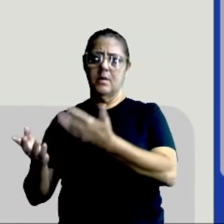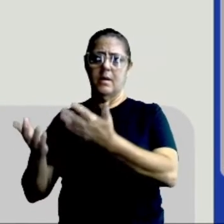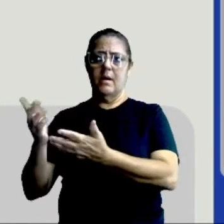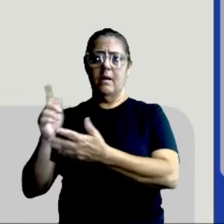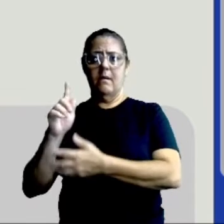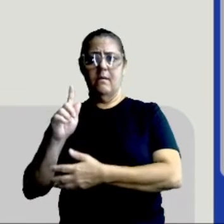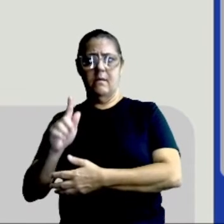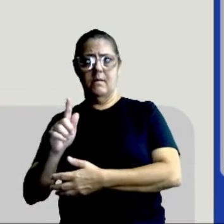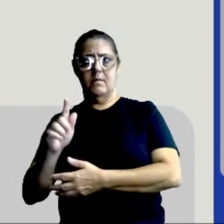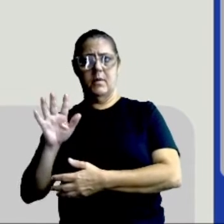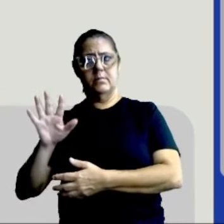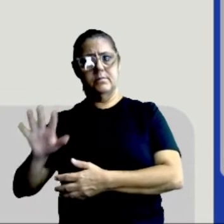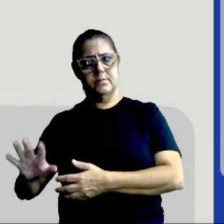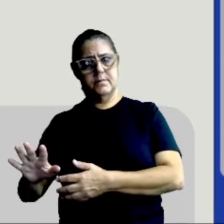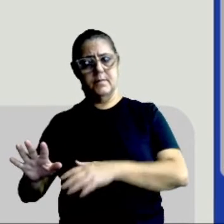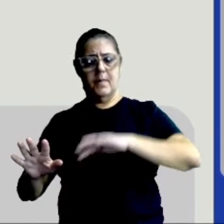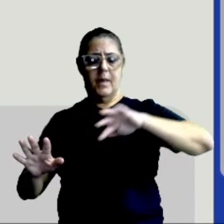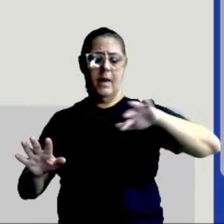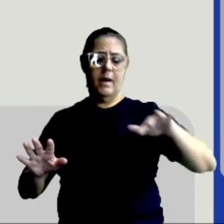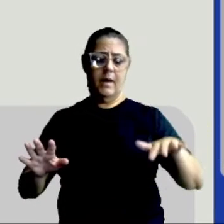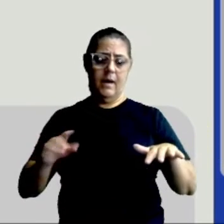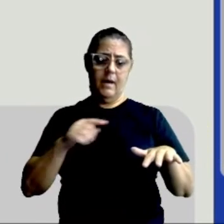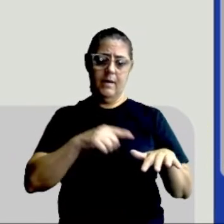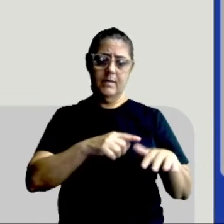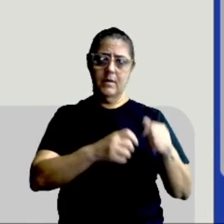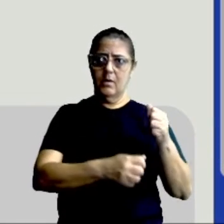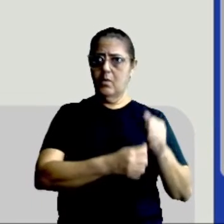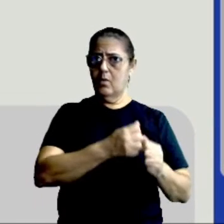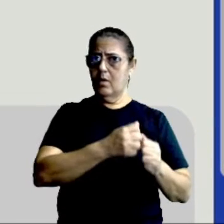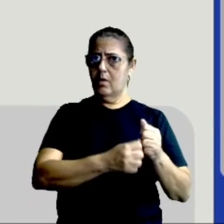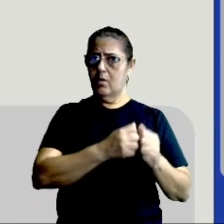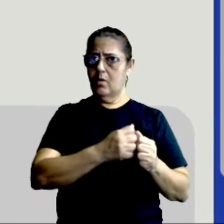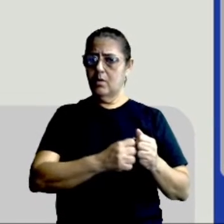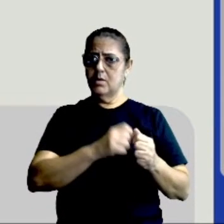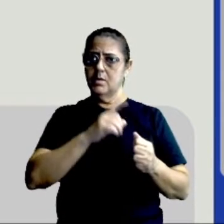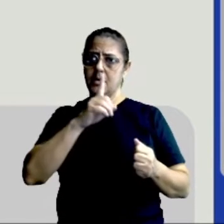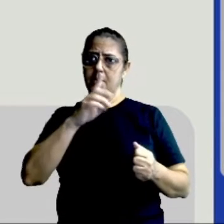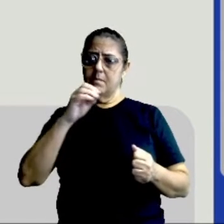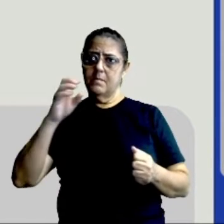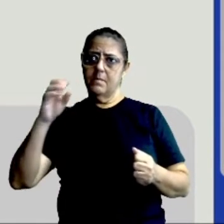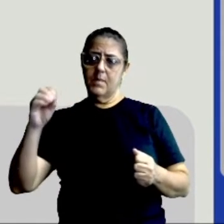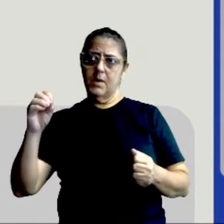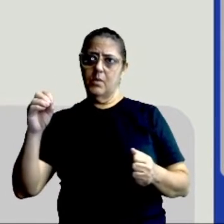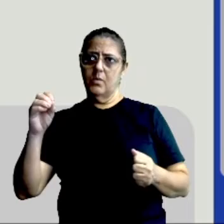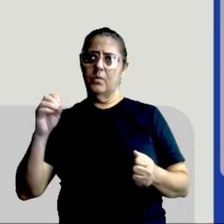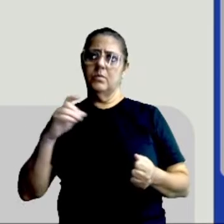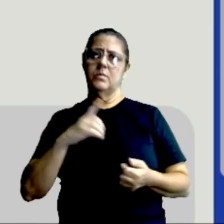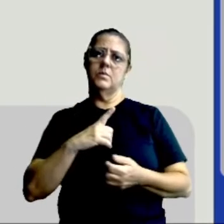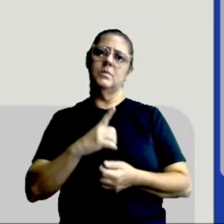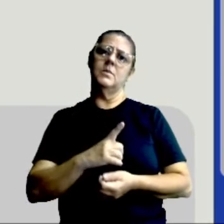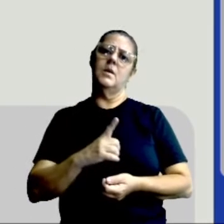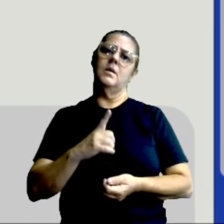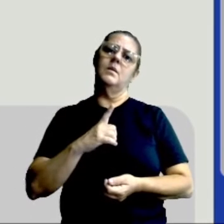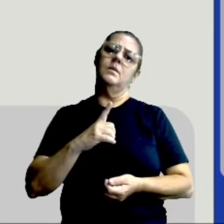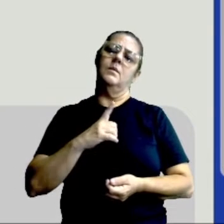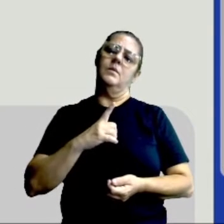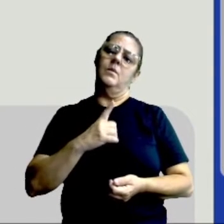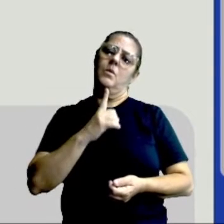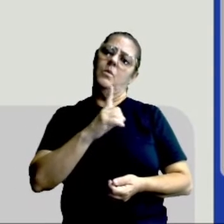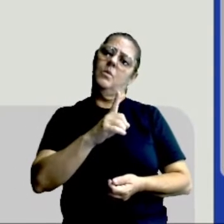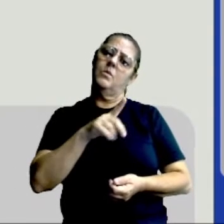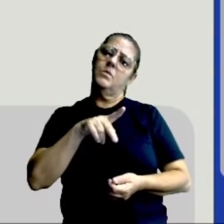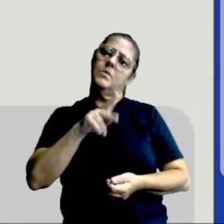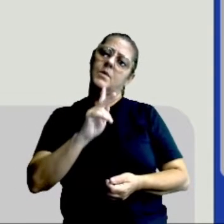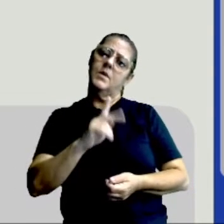1.400 gramas. Então, lembra que 1.000 gramas equivale a 1 quilo, né? Então, aqui a gente tem 1